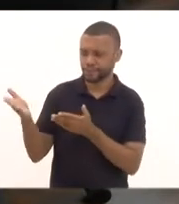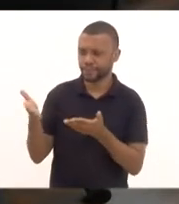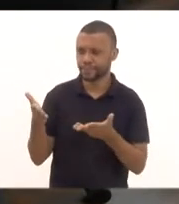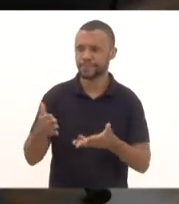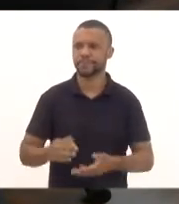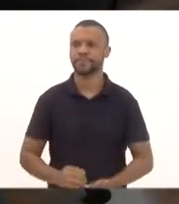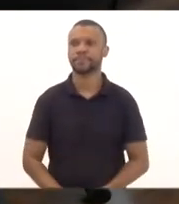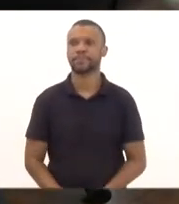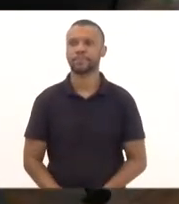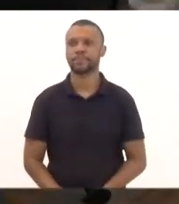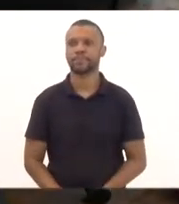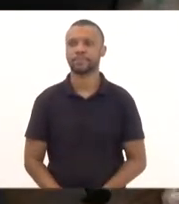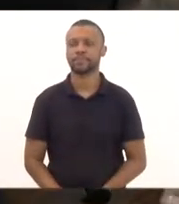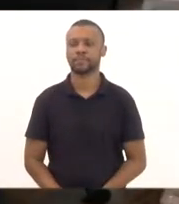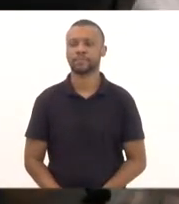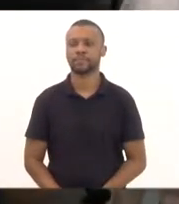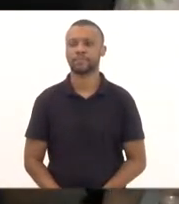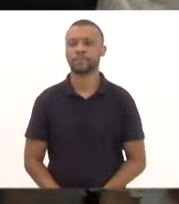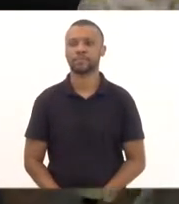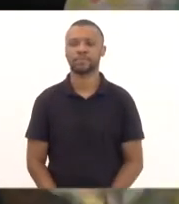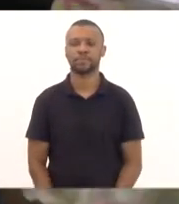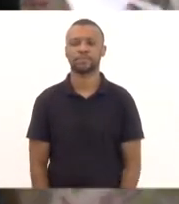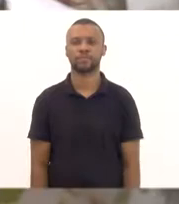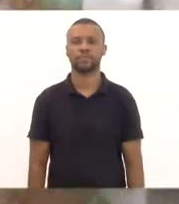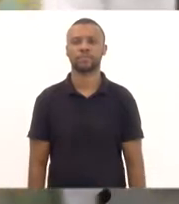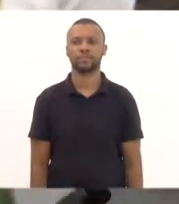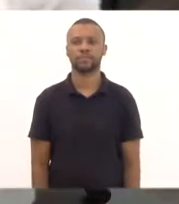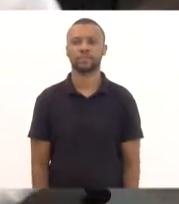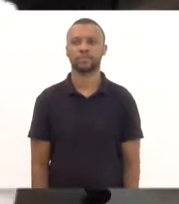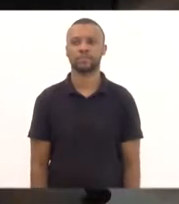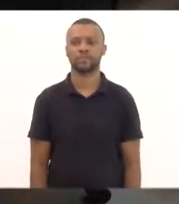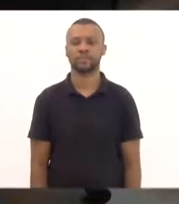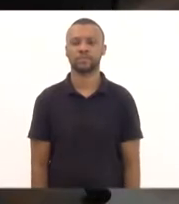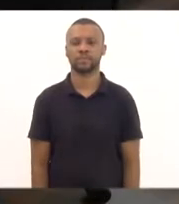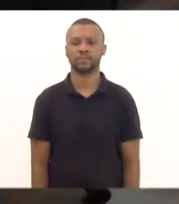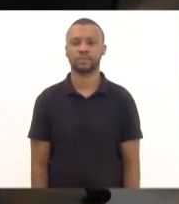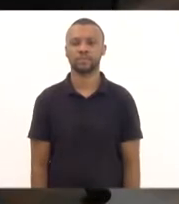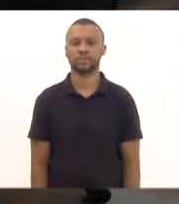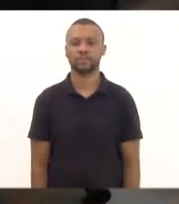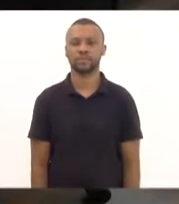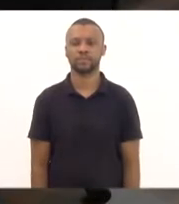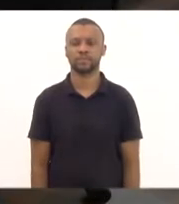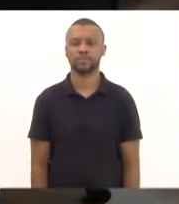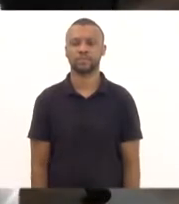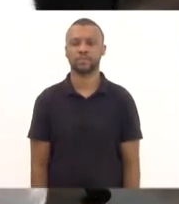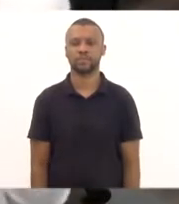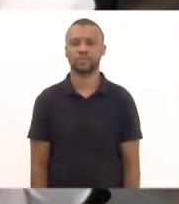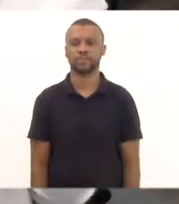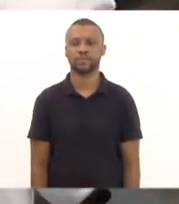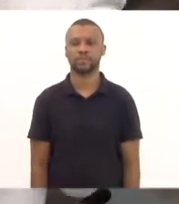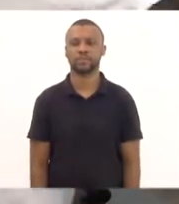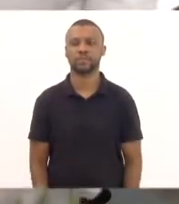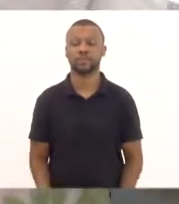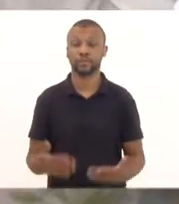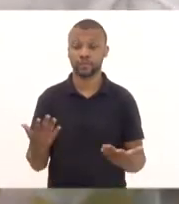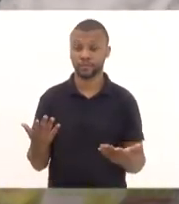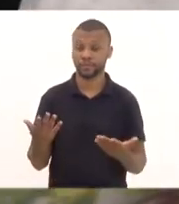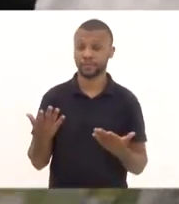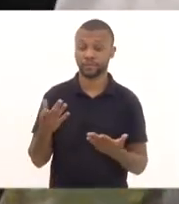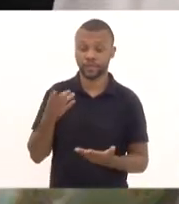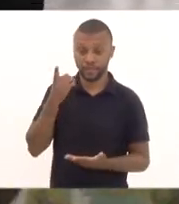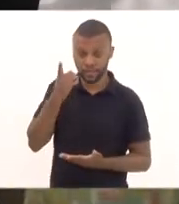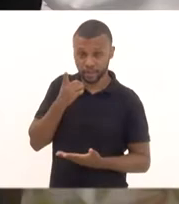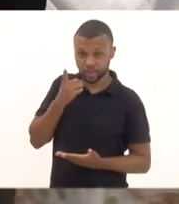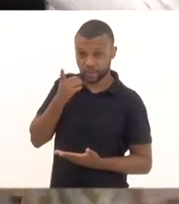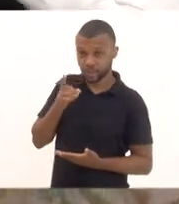sim ou não Oi sim espera por não sei deputada Lucinha